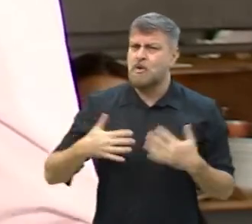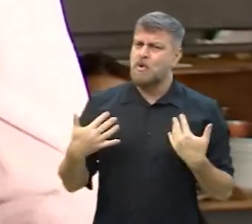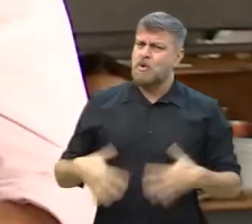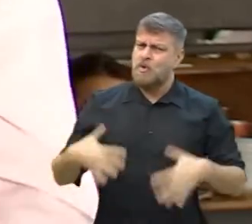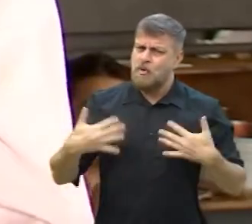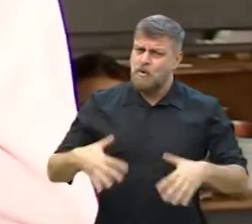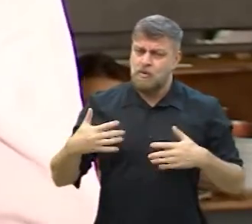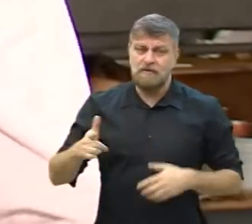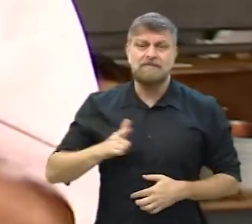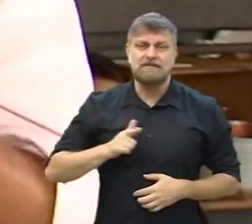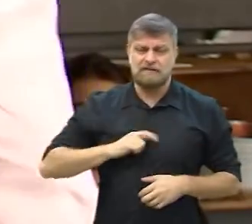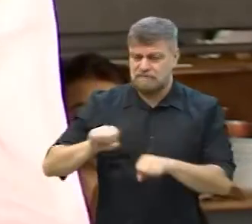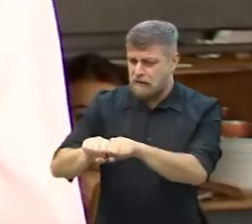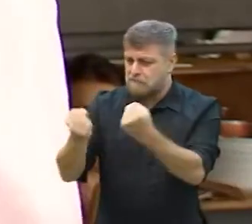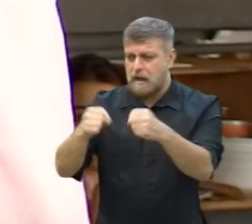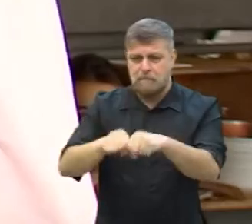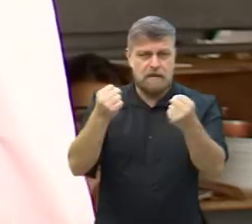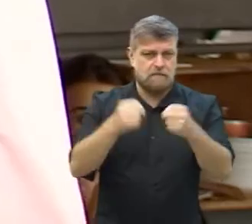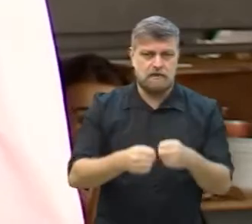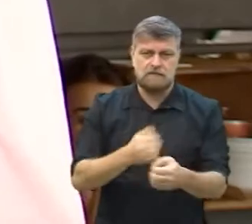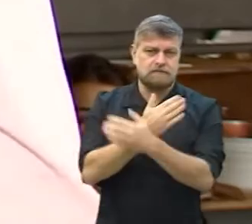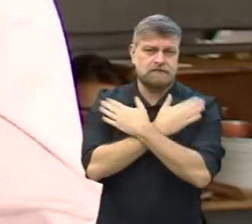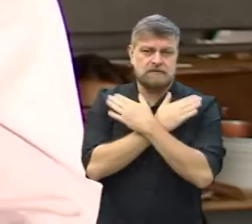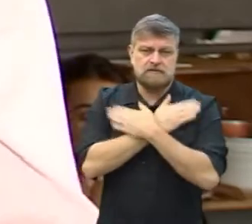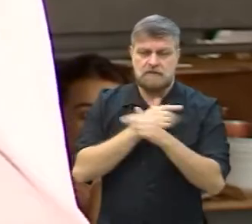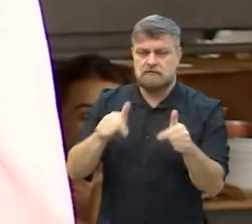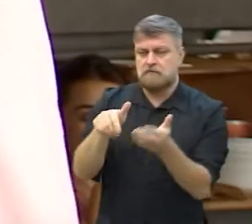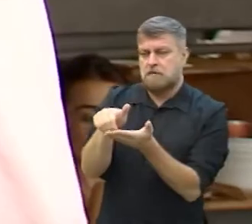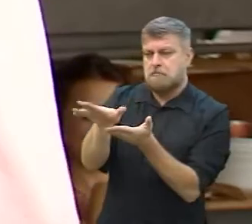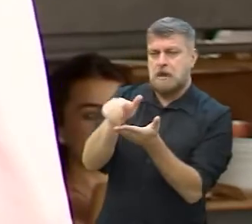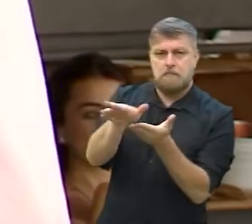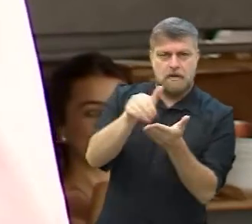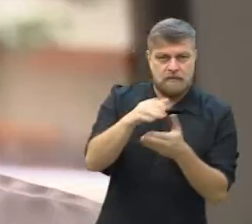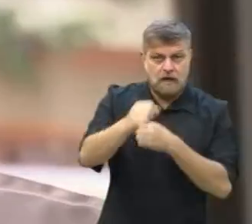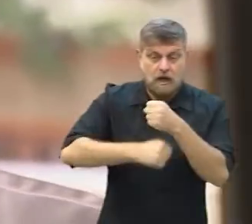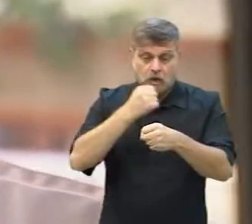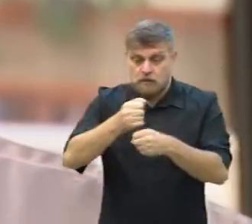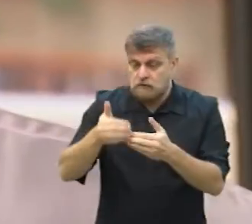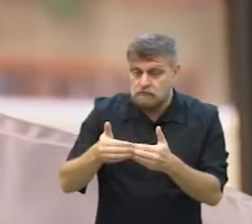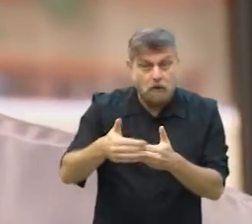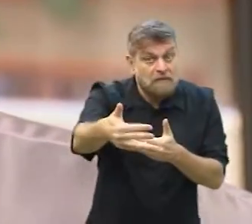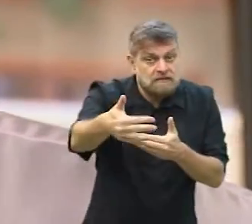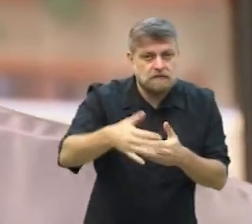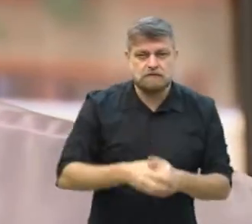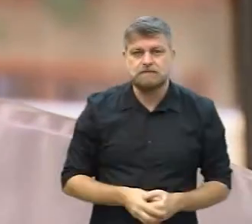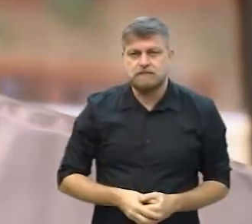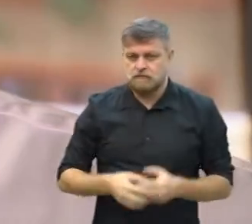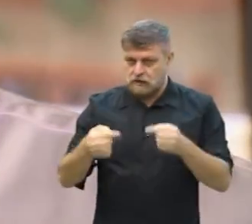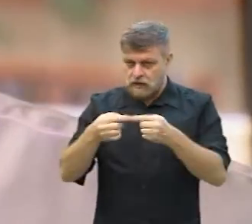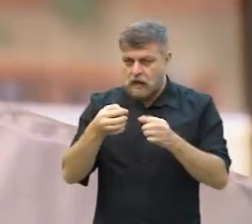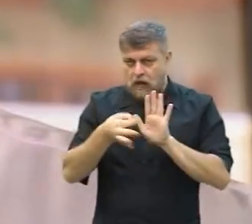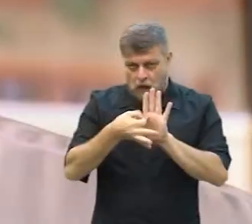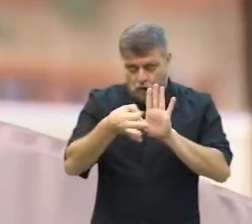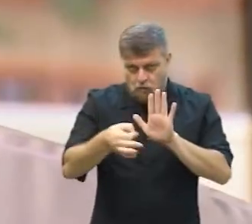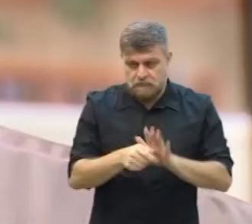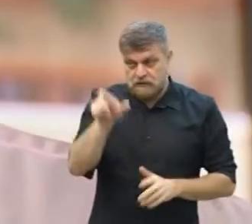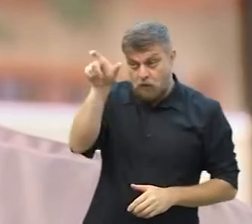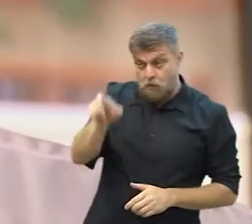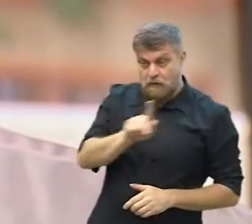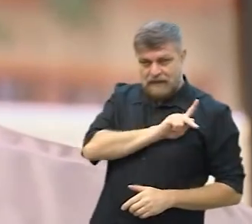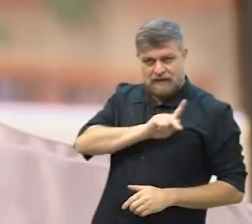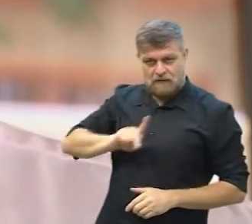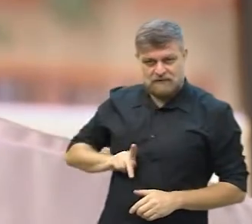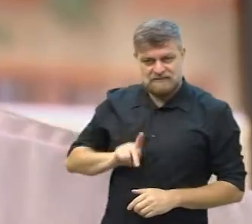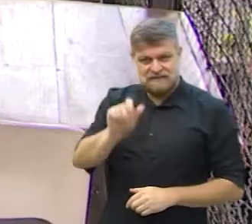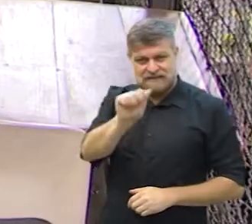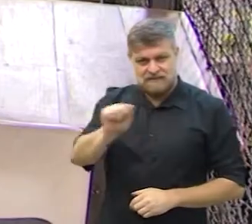crítico, levando a muitas falências e muito desemprego neste momento de começo de ano, De acordo com o presidente da Abrazel da